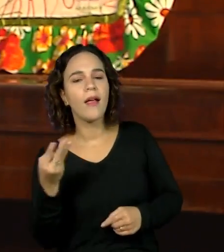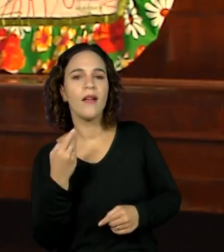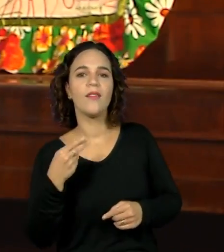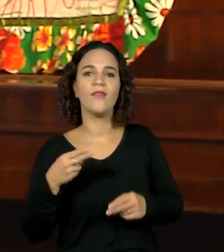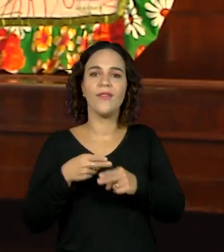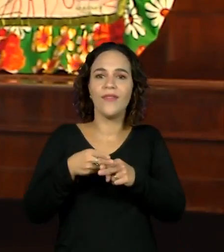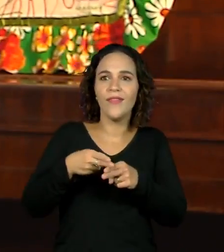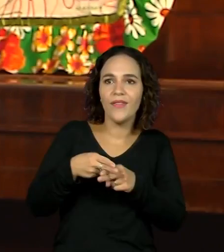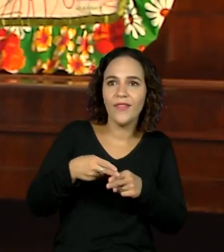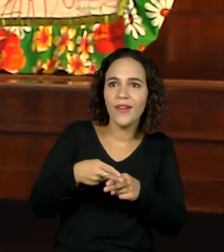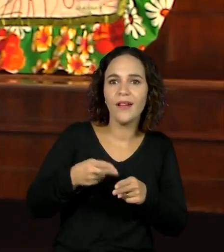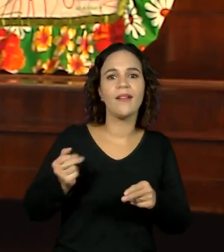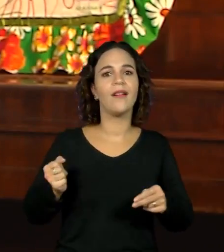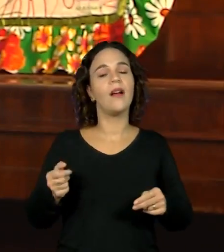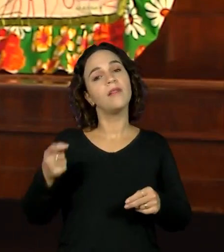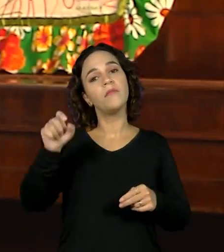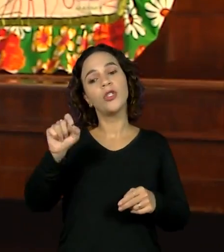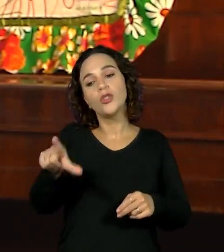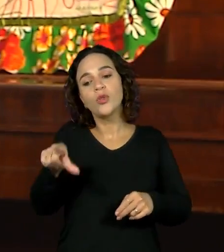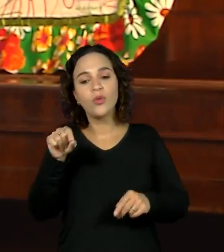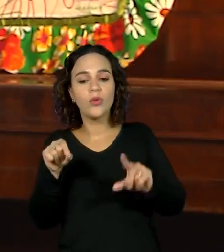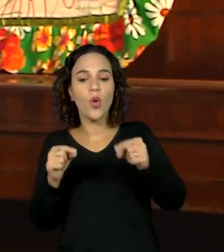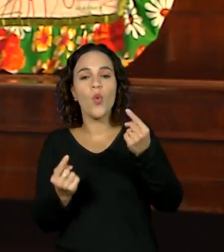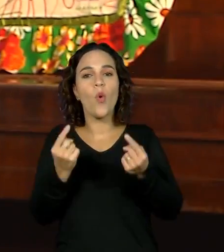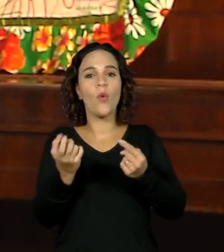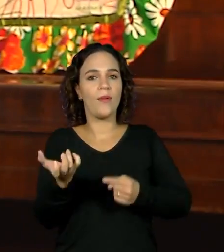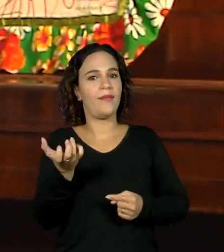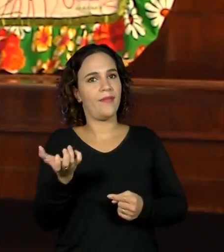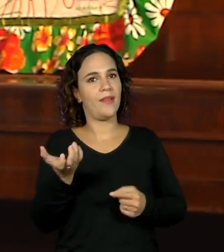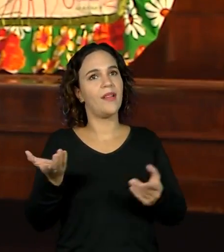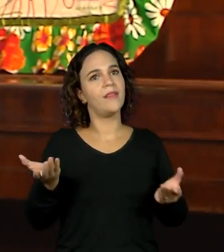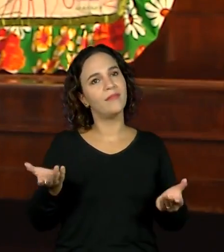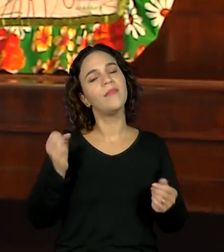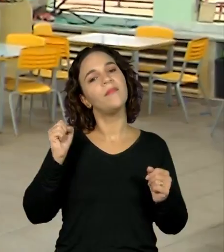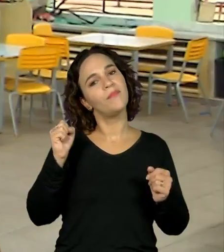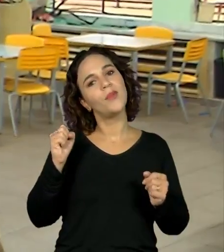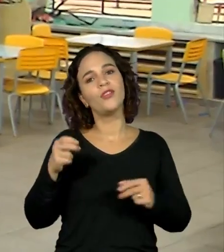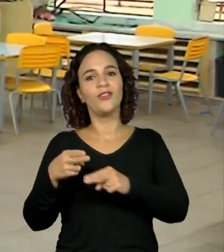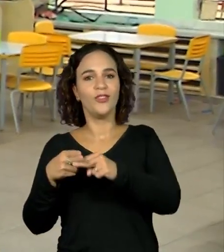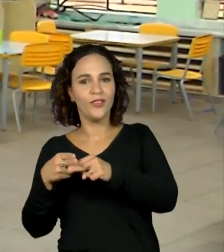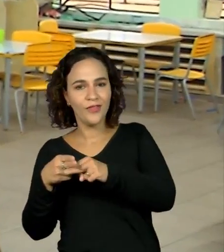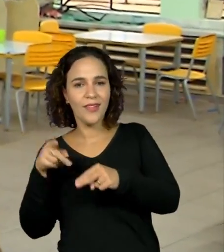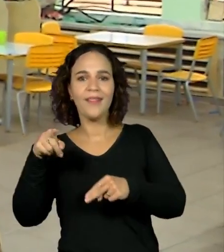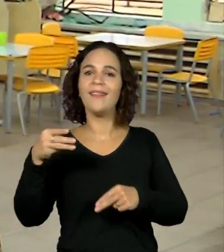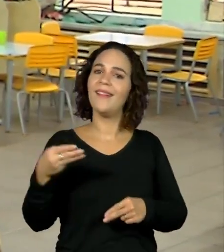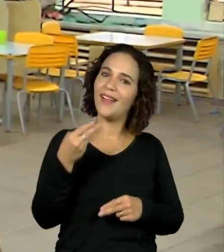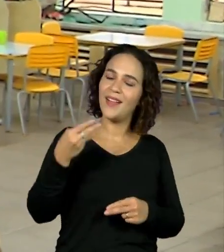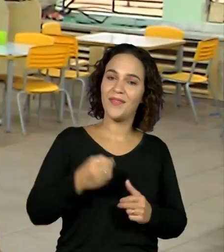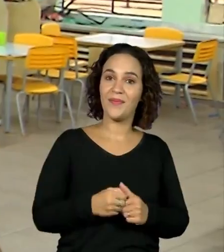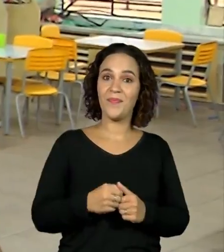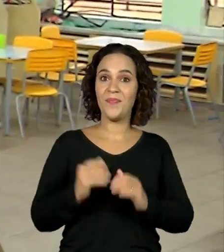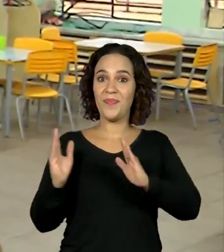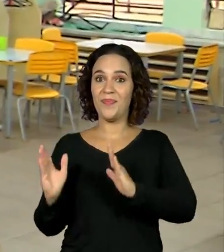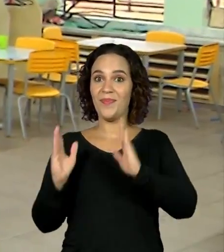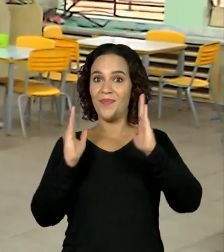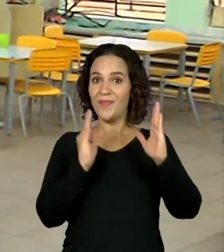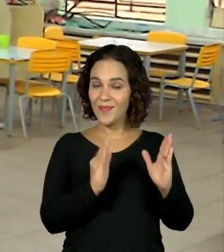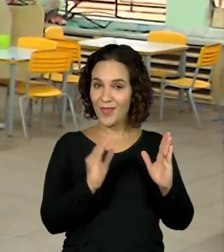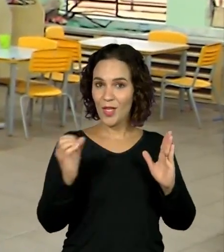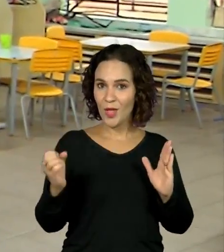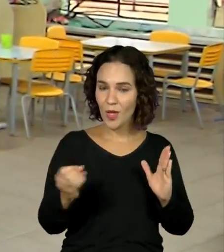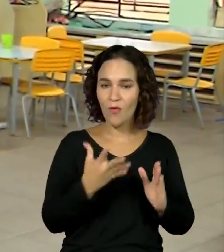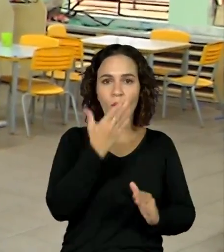faca e a opção das crianças escolherem também comer de garfo e faca. Um novo ciclo alimentar com